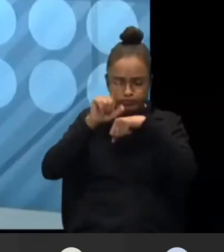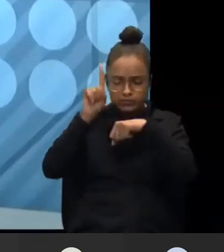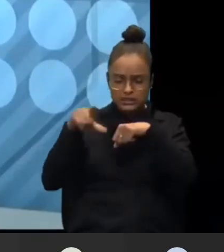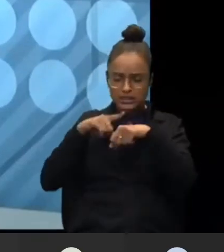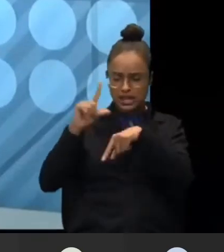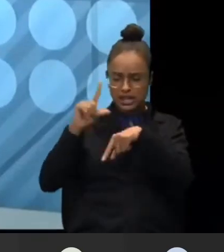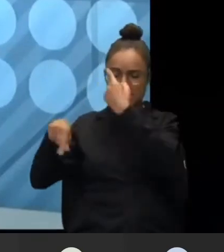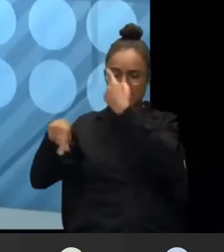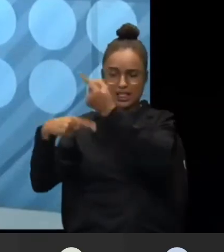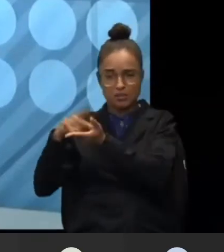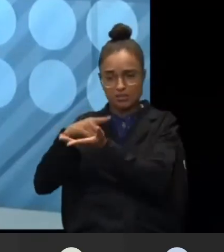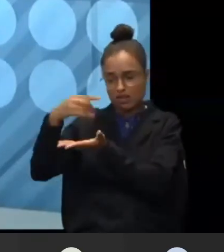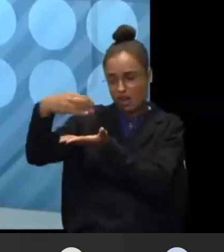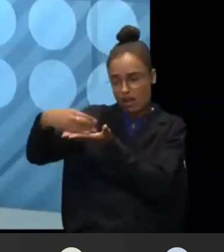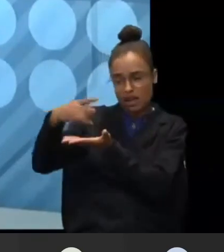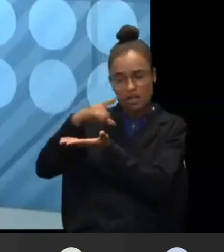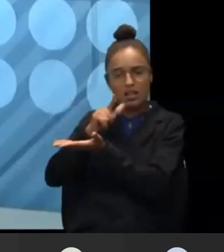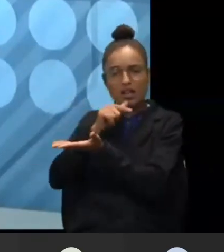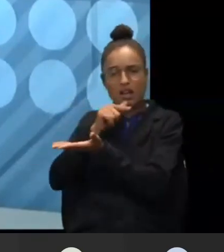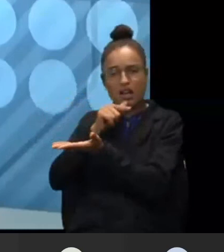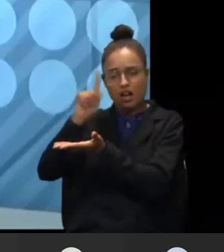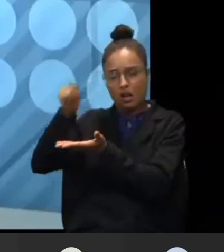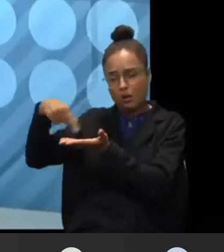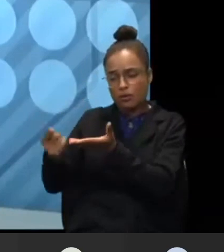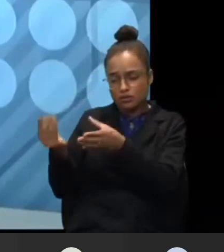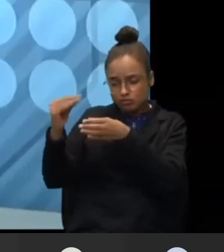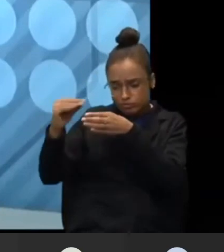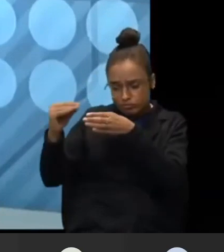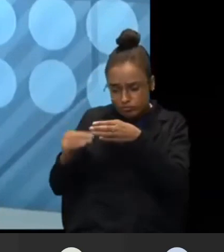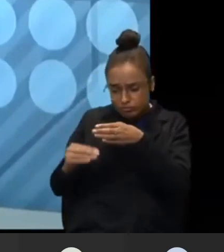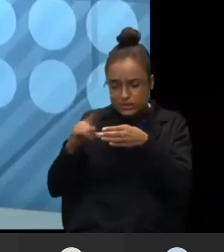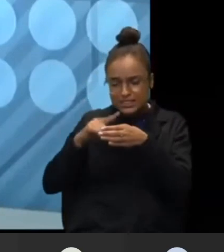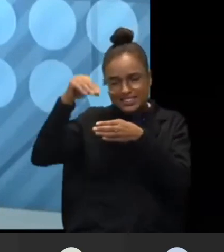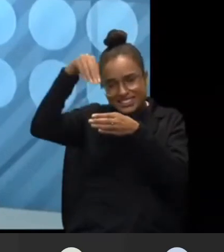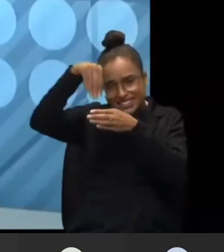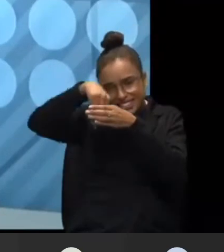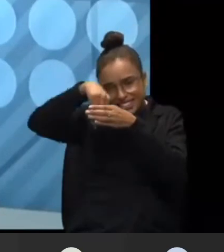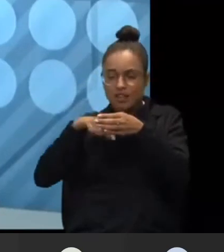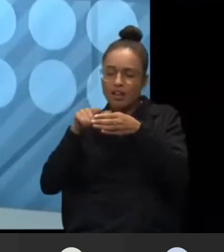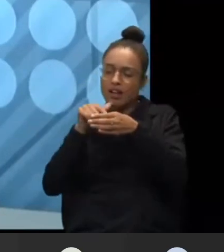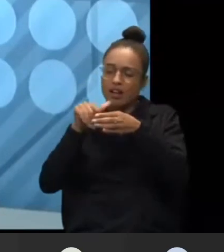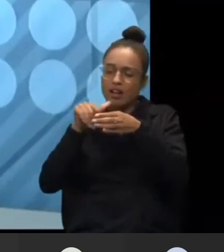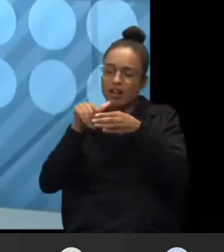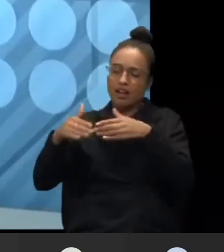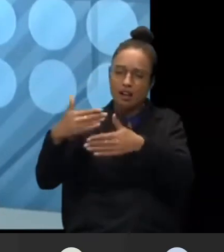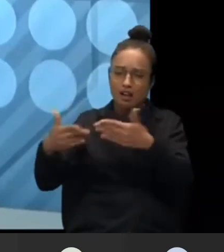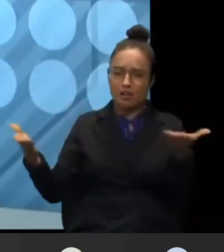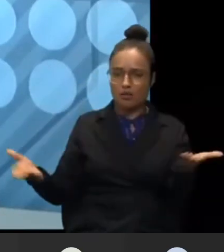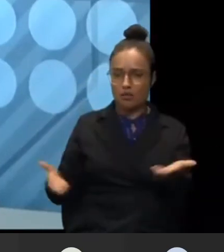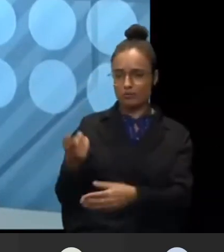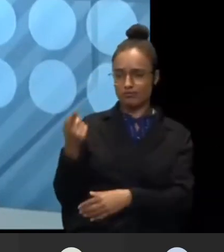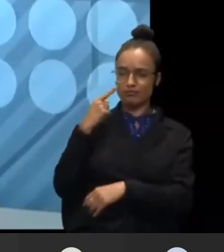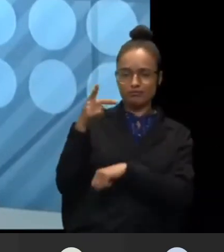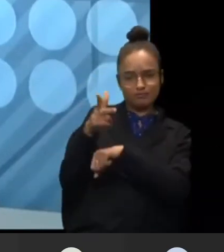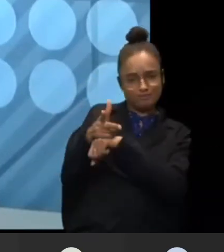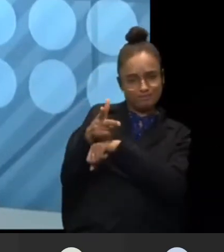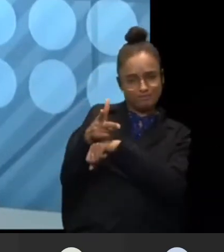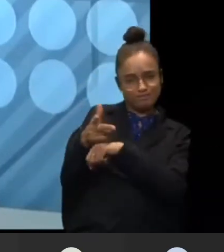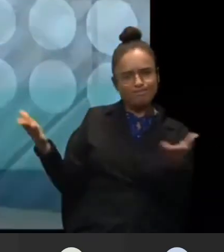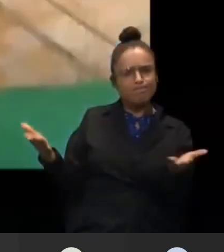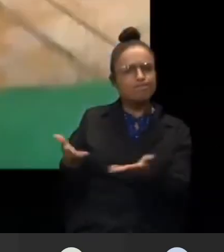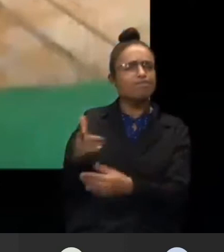os compostos polares solúveis na água. Então, esse procedimento agora que nós vamos realizar. Vamos ao